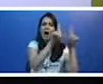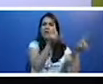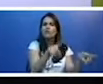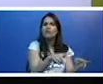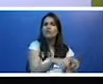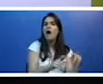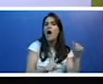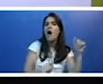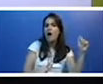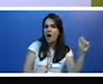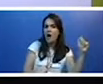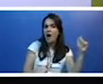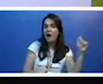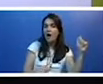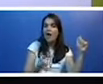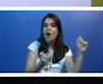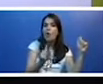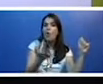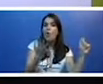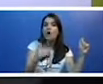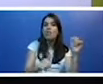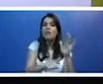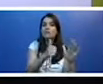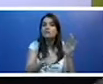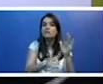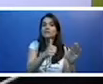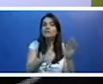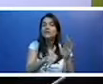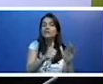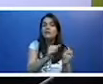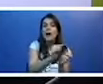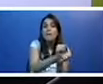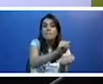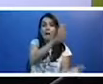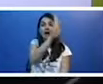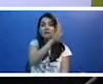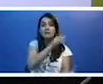ampliação em quantas vezes da figura B?